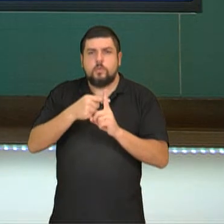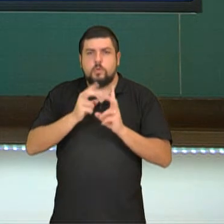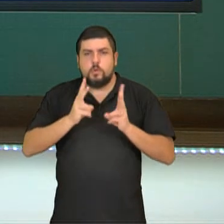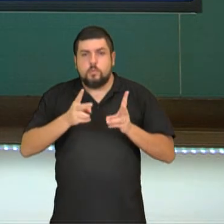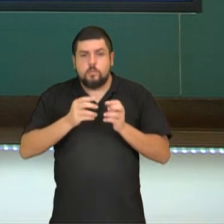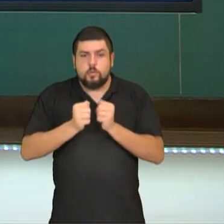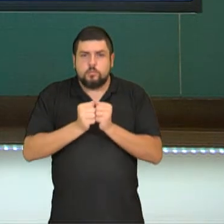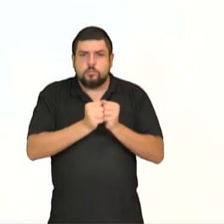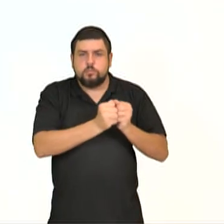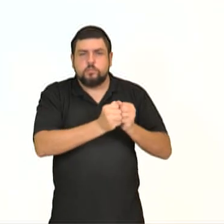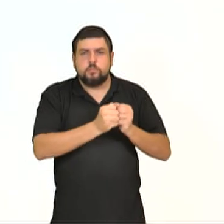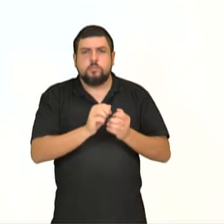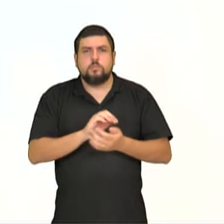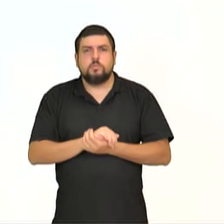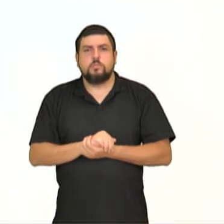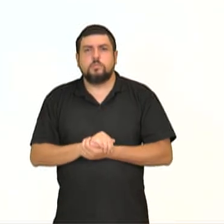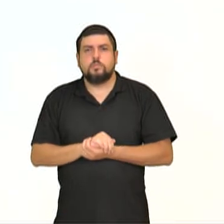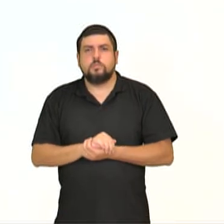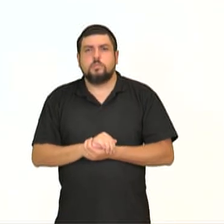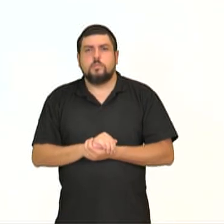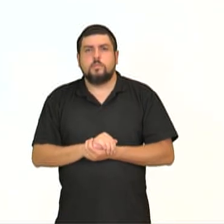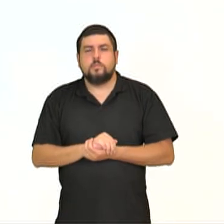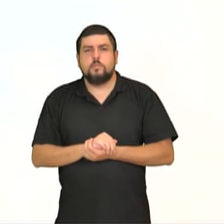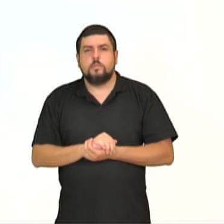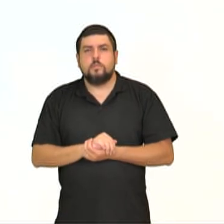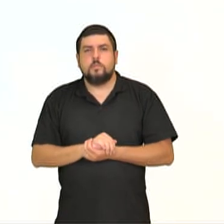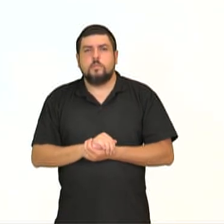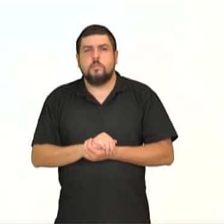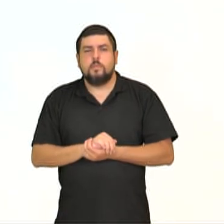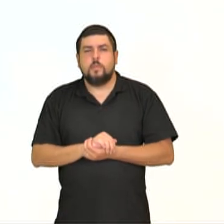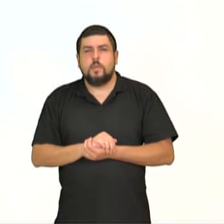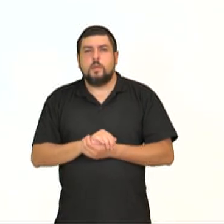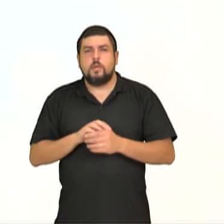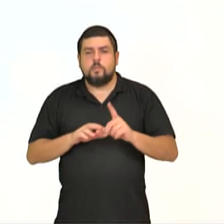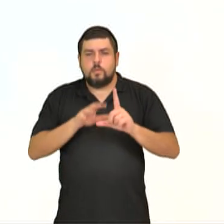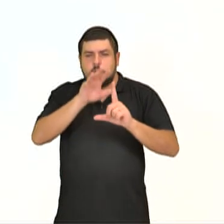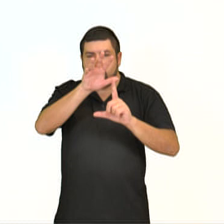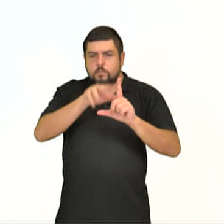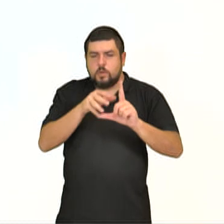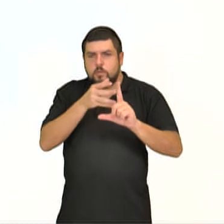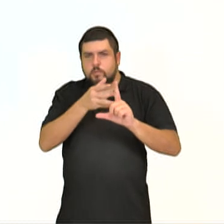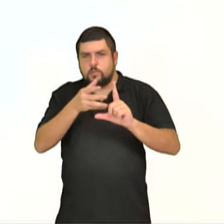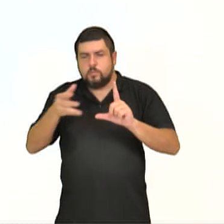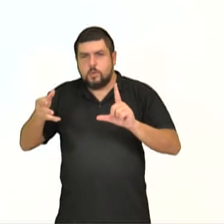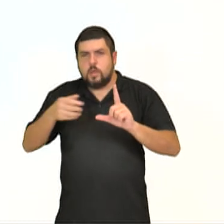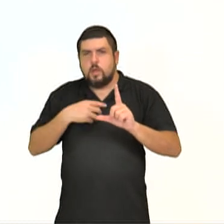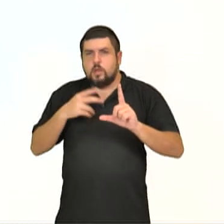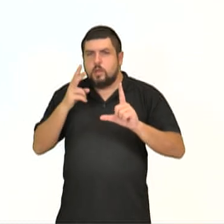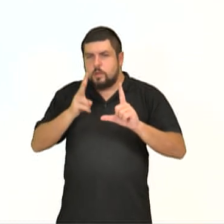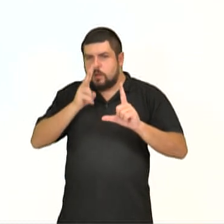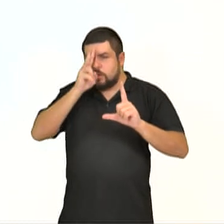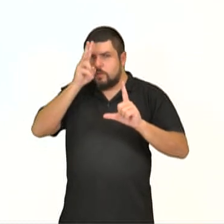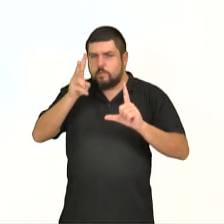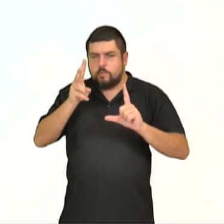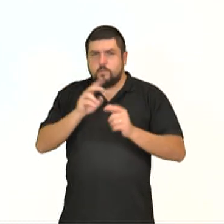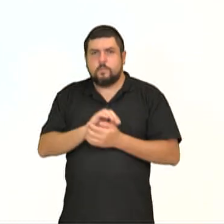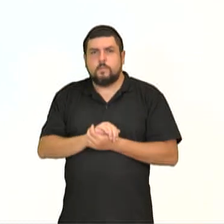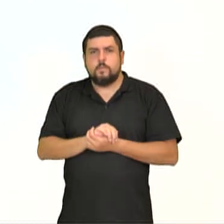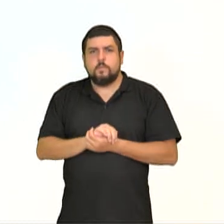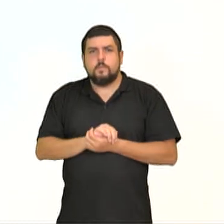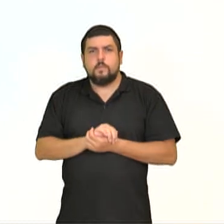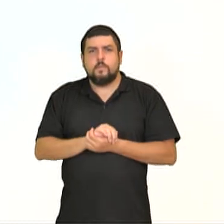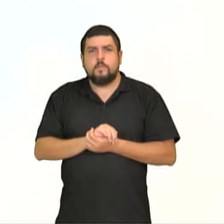bem? Tabela de recorrência da força do campo elétrico. É muito útil para resolver os problemas, tá?